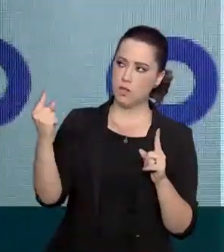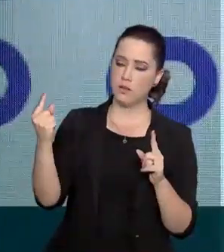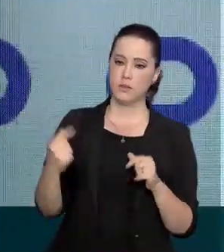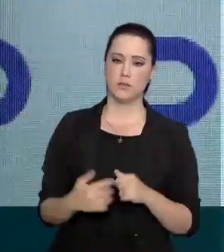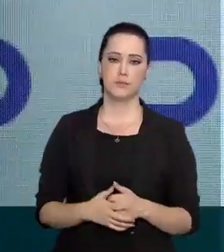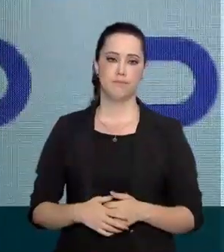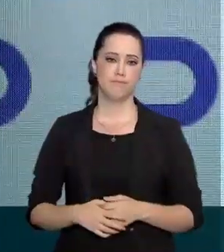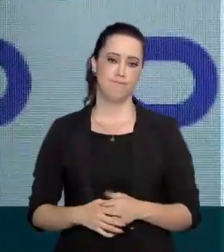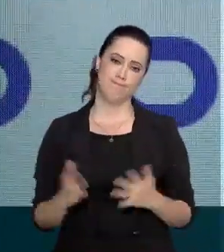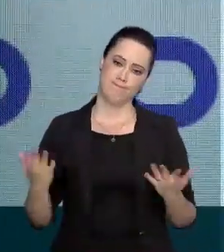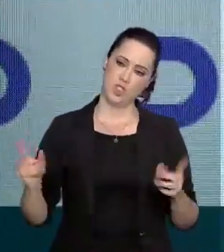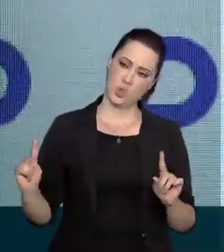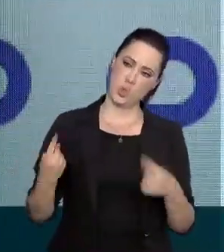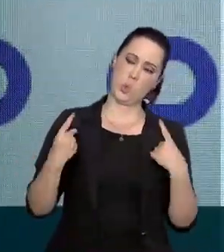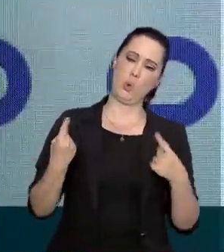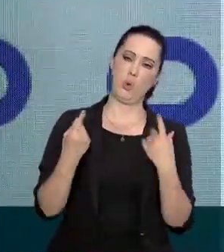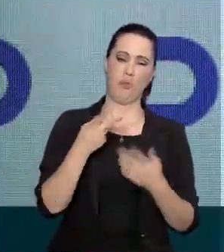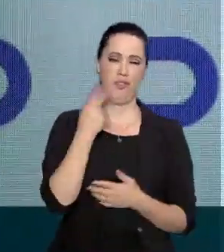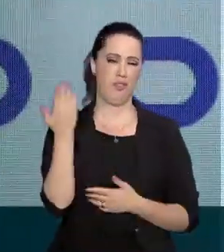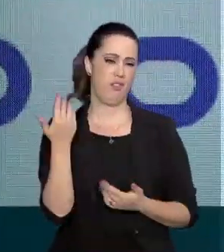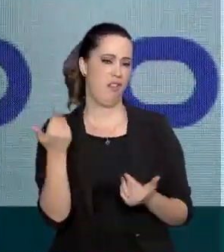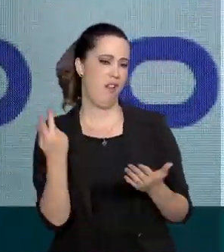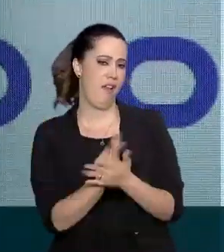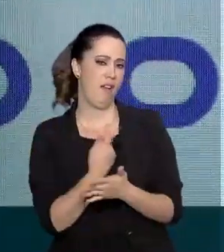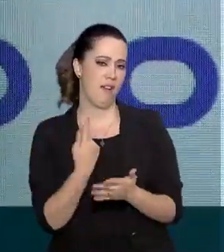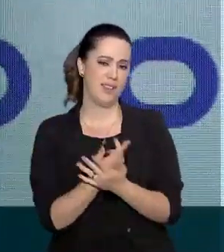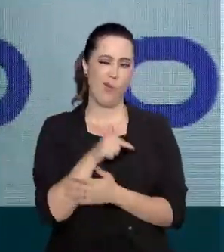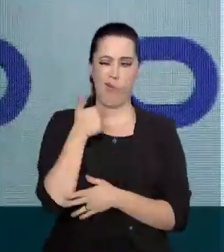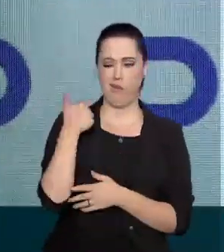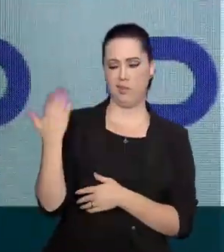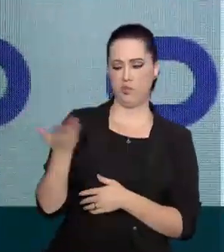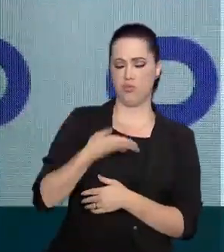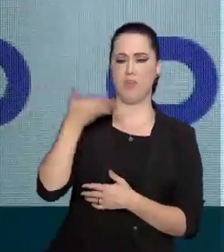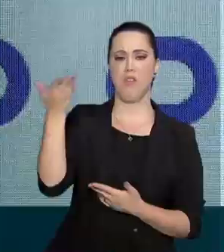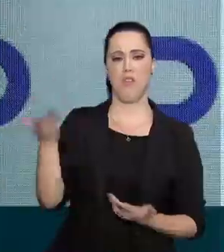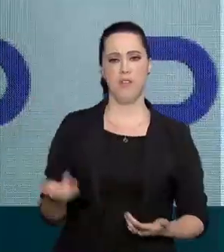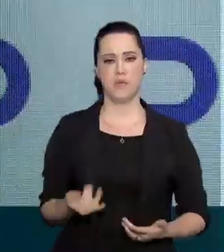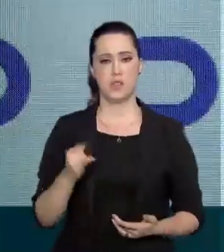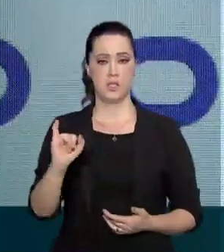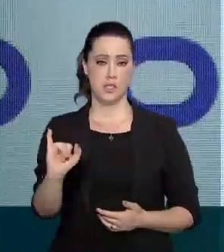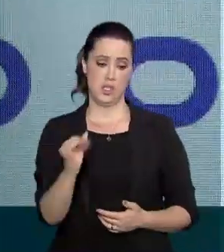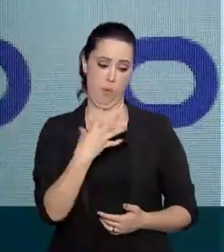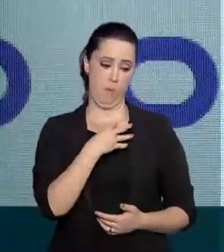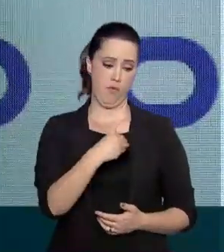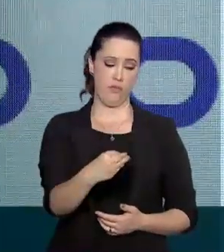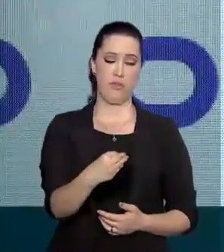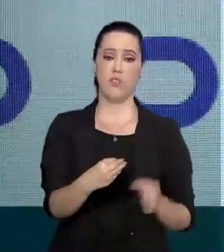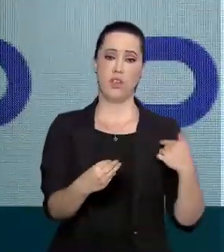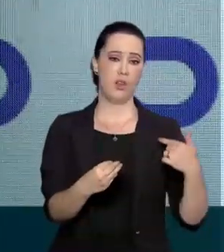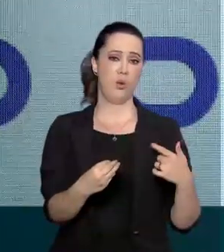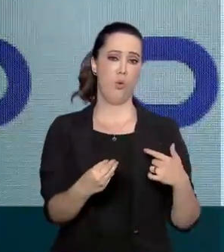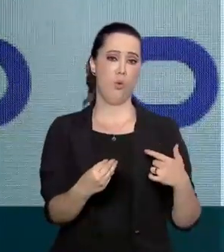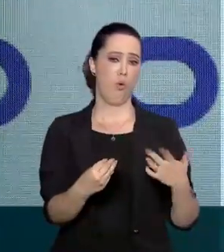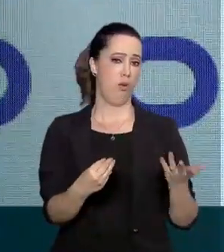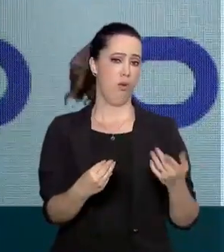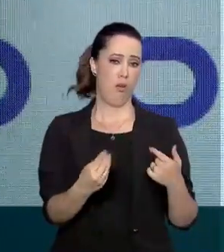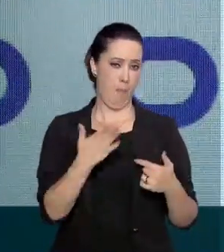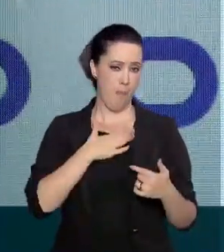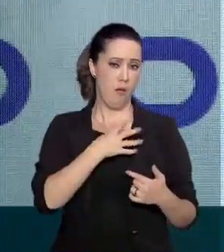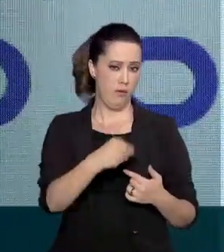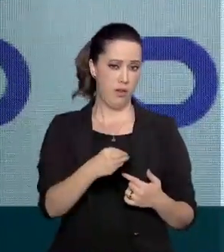Essas críticas não procedem. Até disse ontem, né? Estão zombando de mim. Ó, se não for ele, que é meu filho, vai ser filho de alguém.